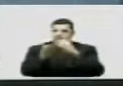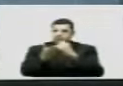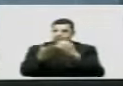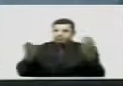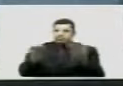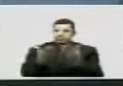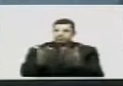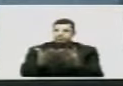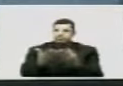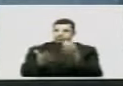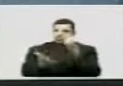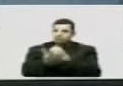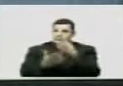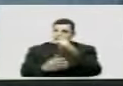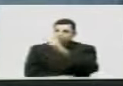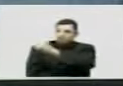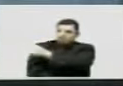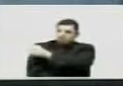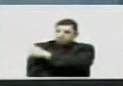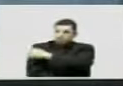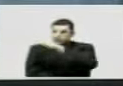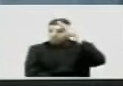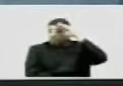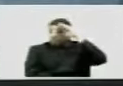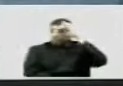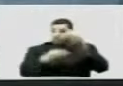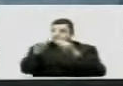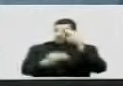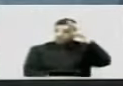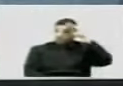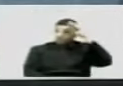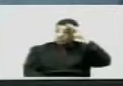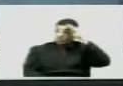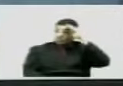Oficial a nomeação desses alunos soldados como soldados.